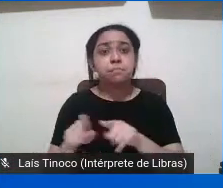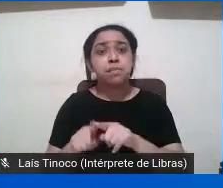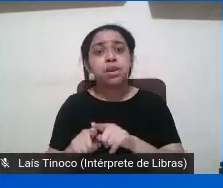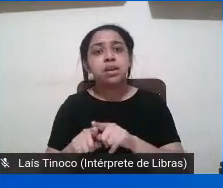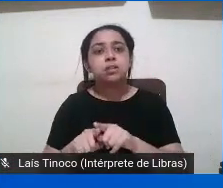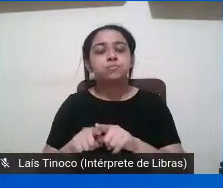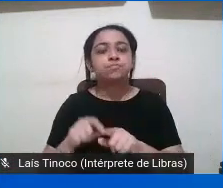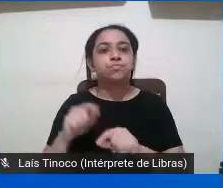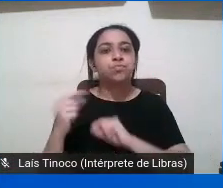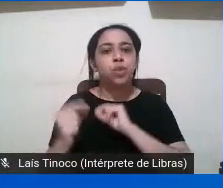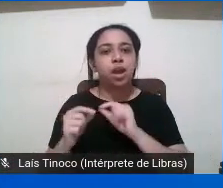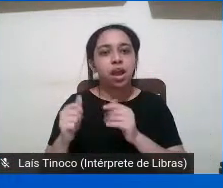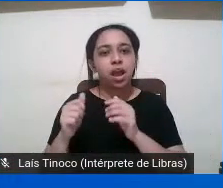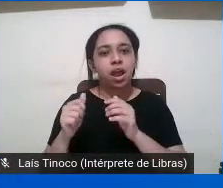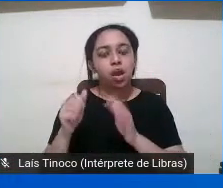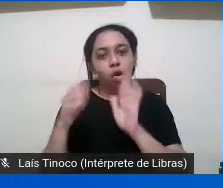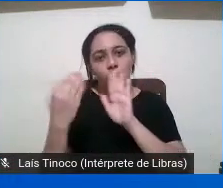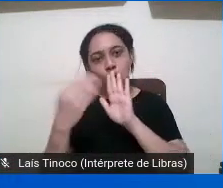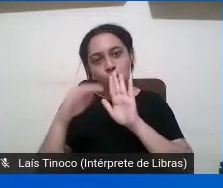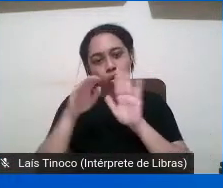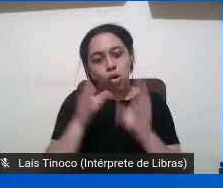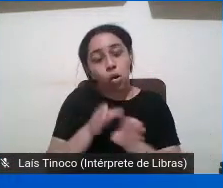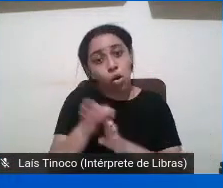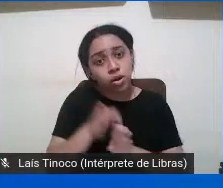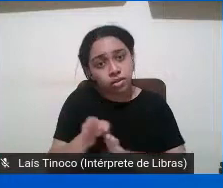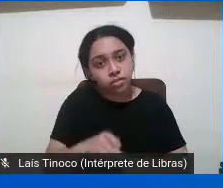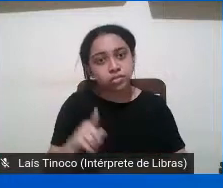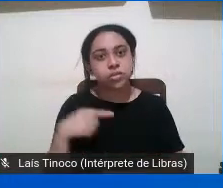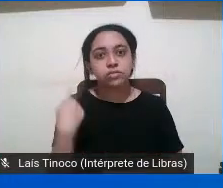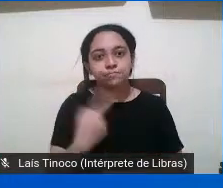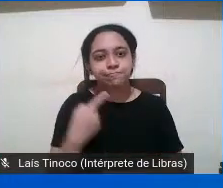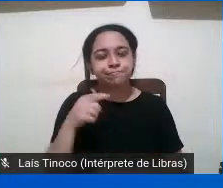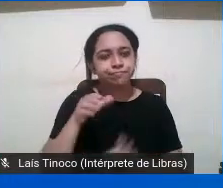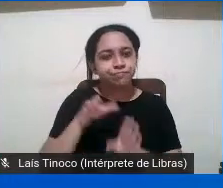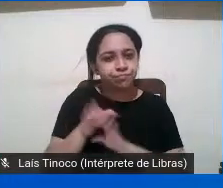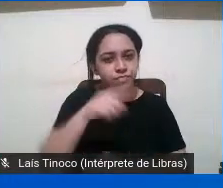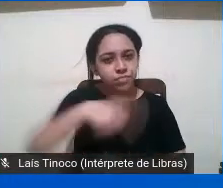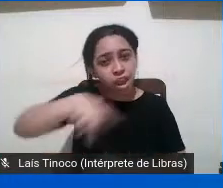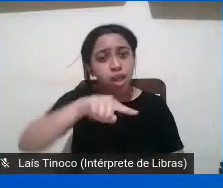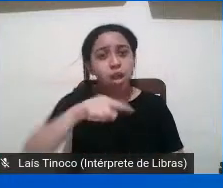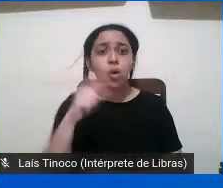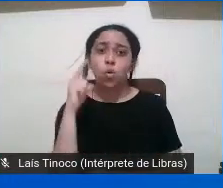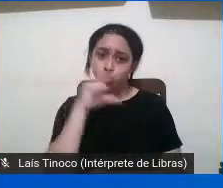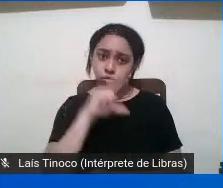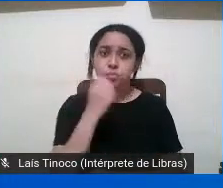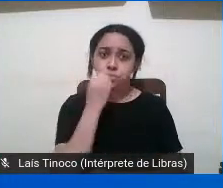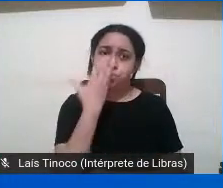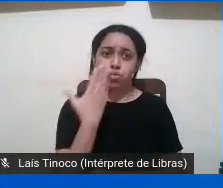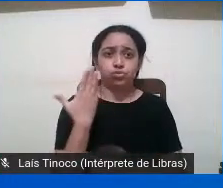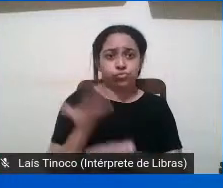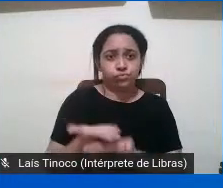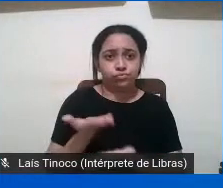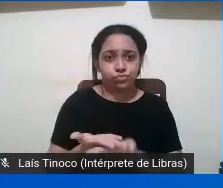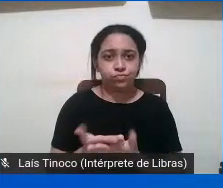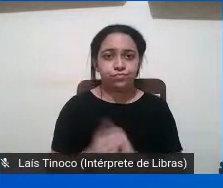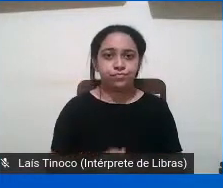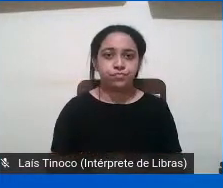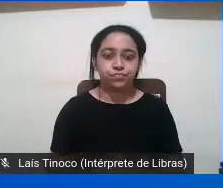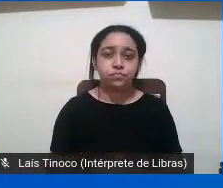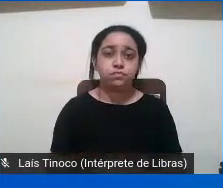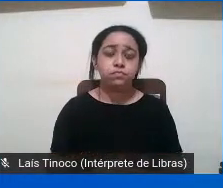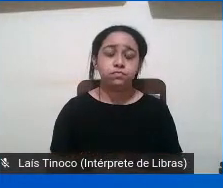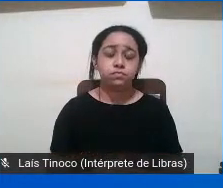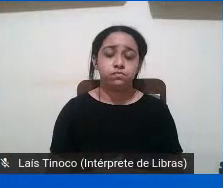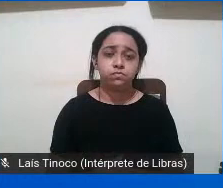são referência para que eles sejam exitosos no seu estudo pode passar próximo por favor